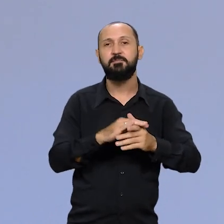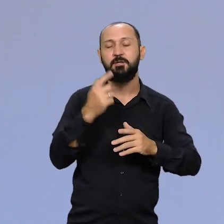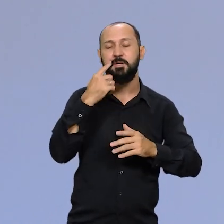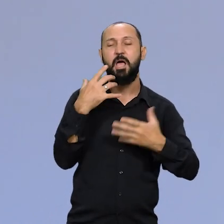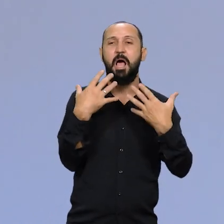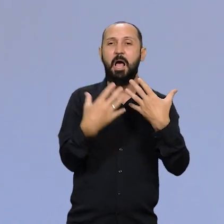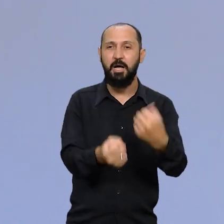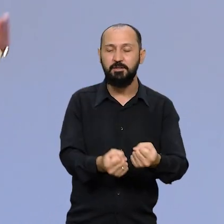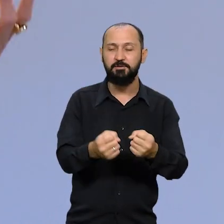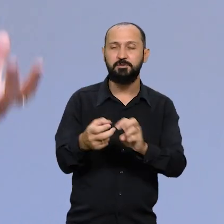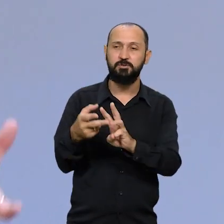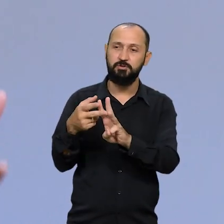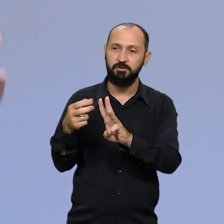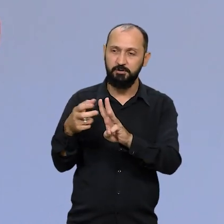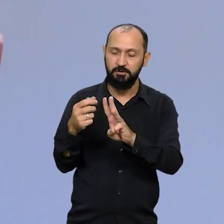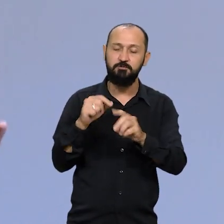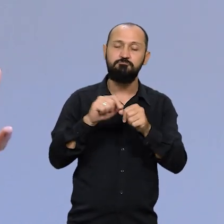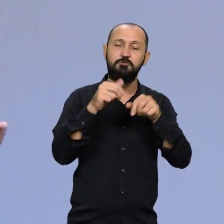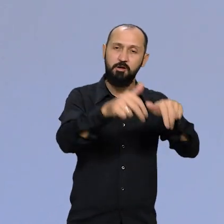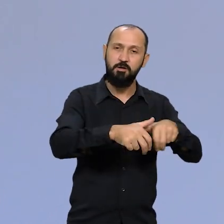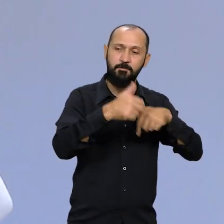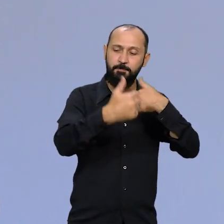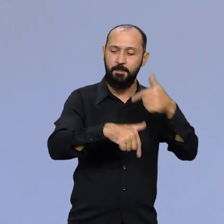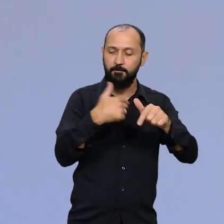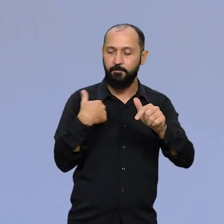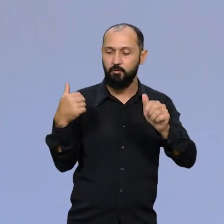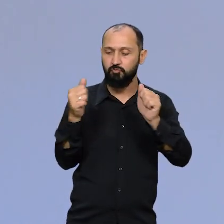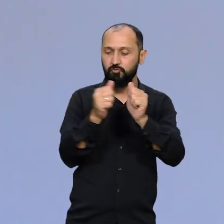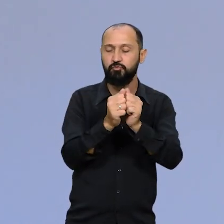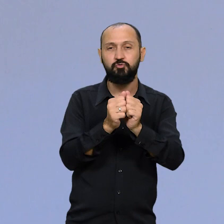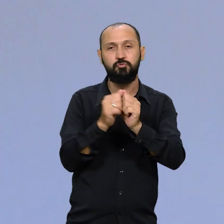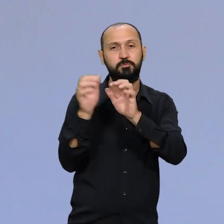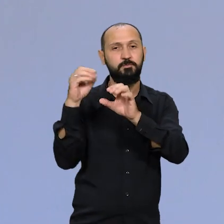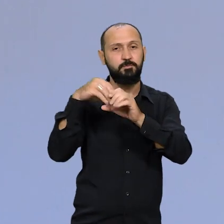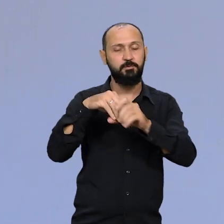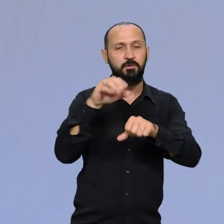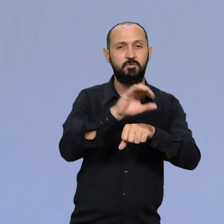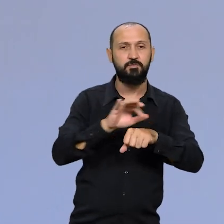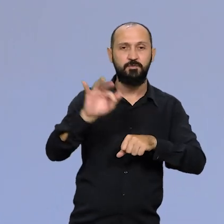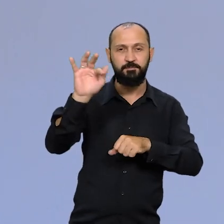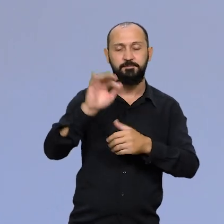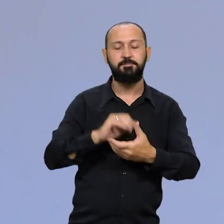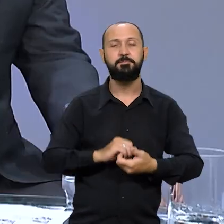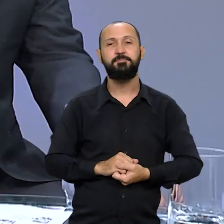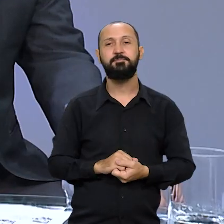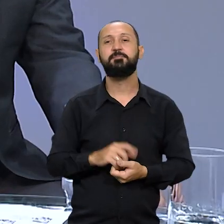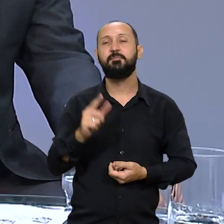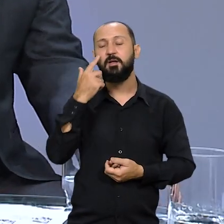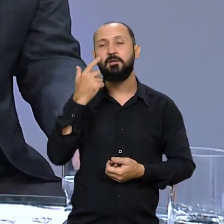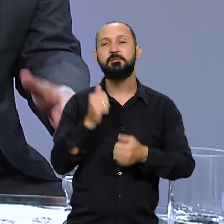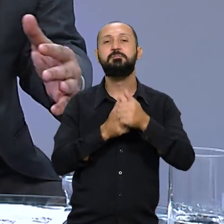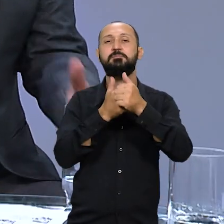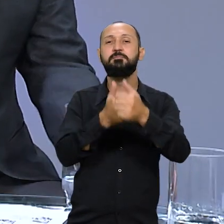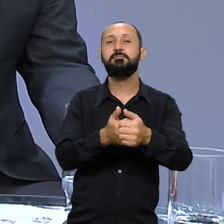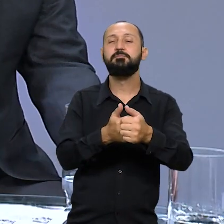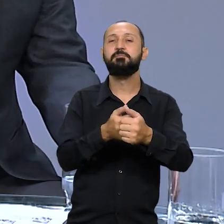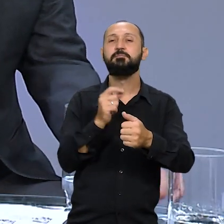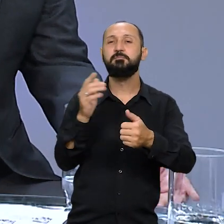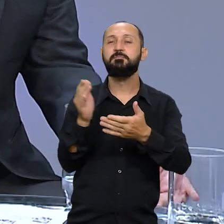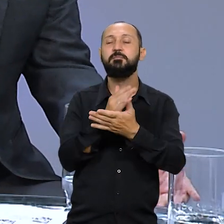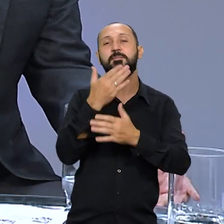aniquila absolutamente a propriedade privada. Terceiro ponto, O marco temporal, ele traz segurança